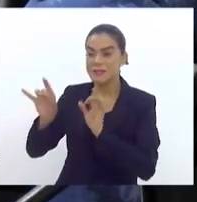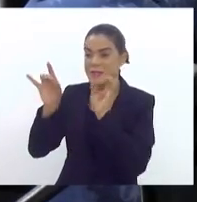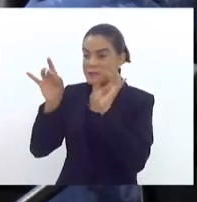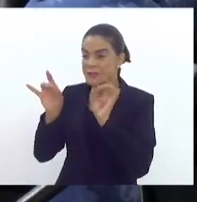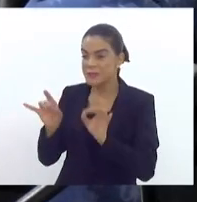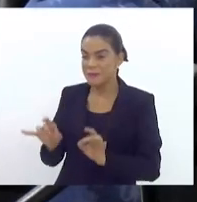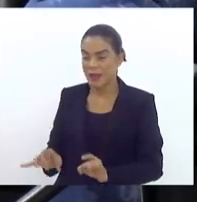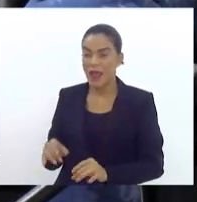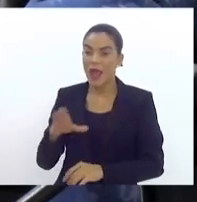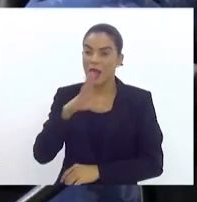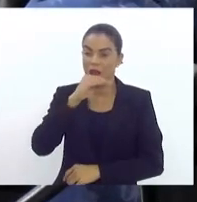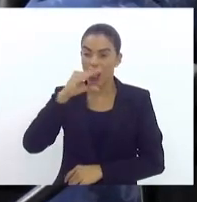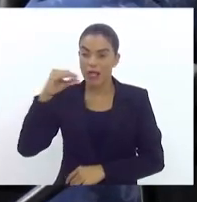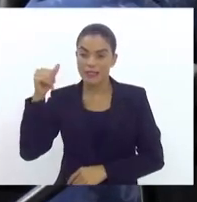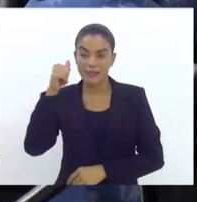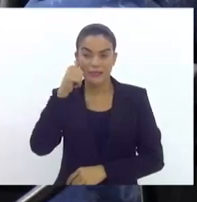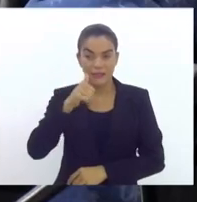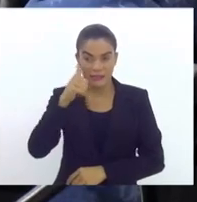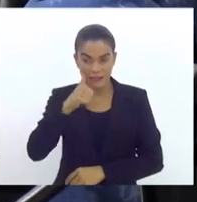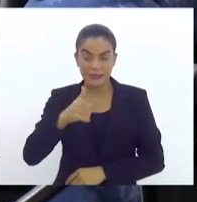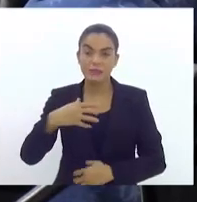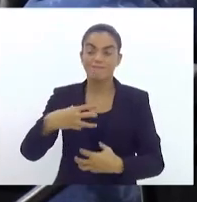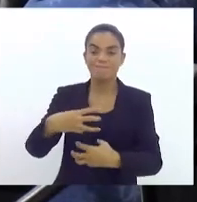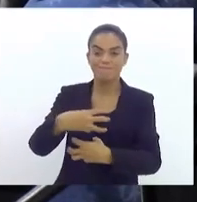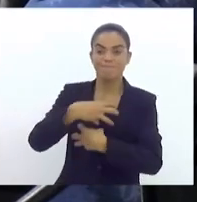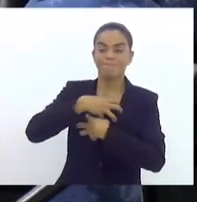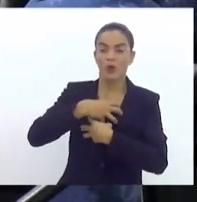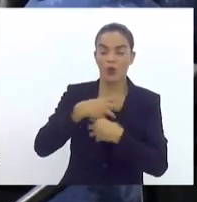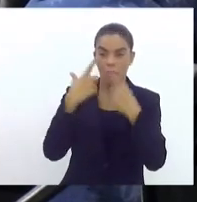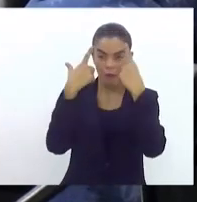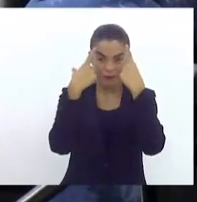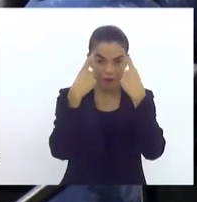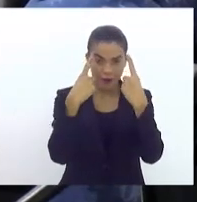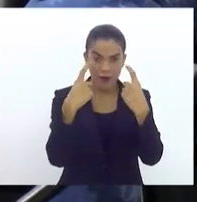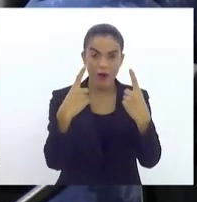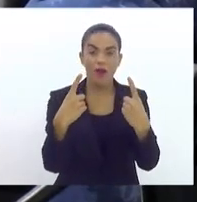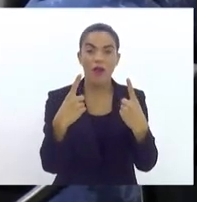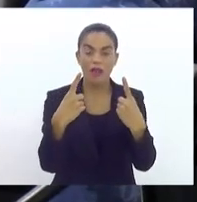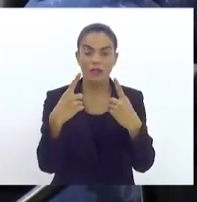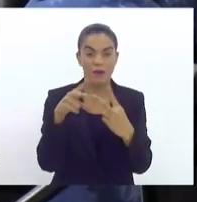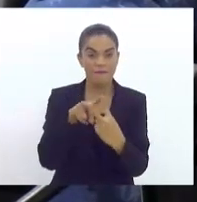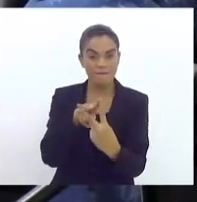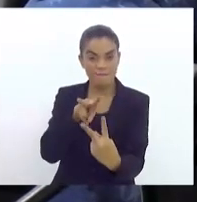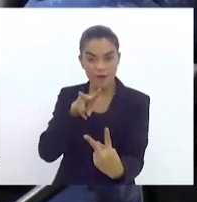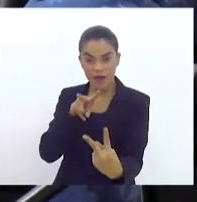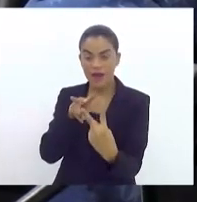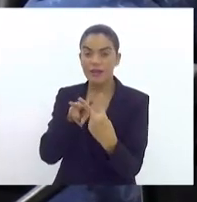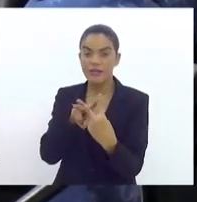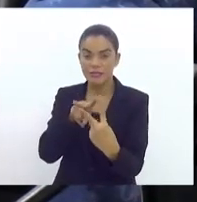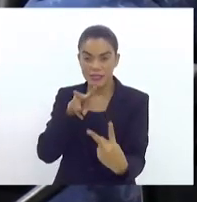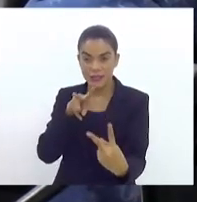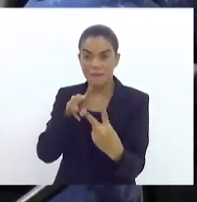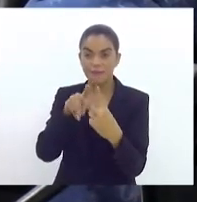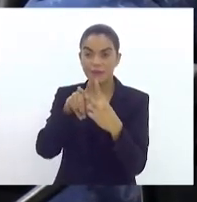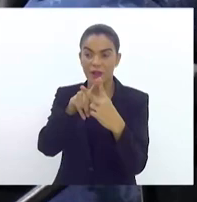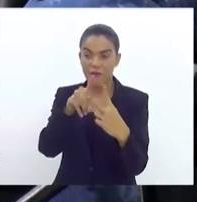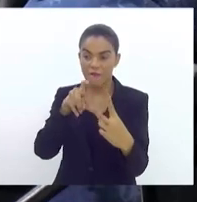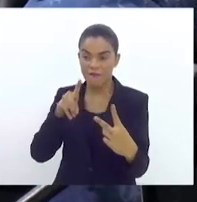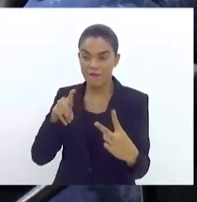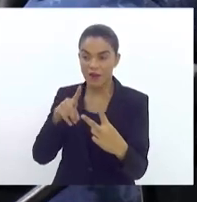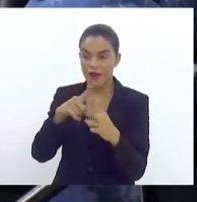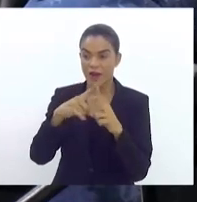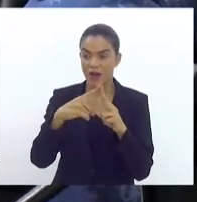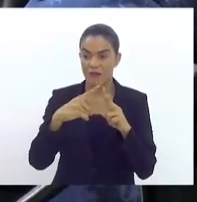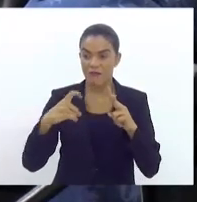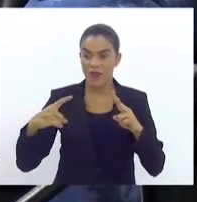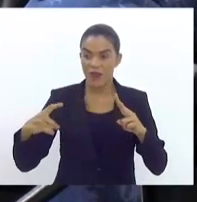muitas meninas que sofrem esse tipo de violência a violência cibernética e muitas outras mas estamos falando